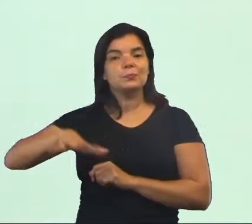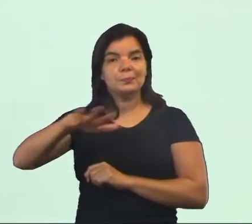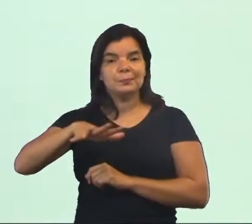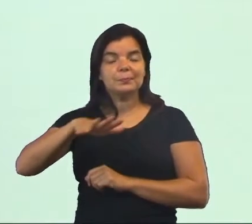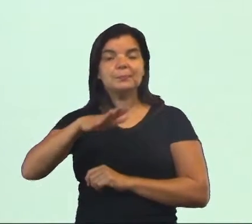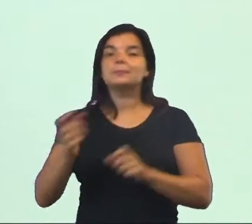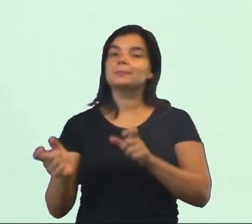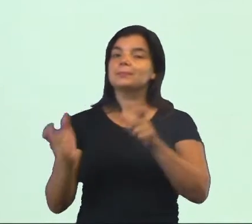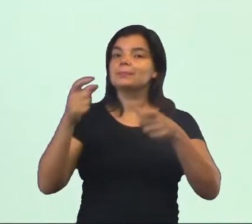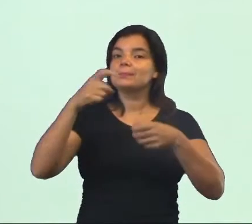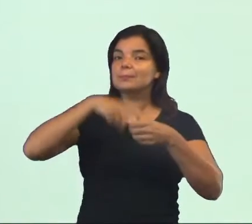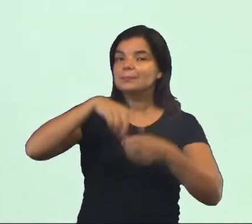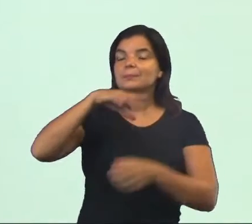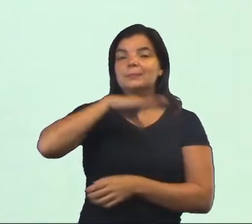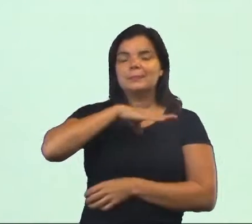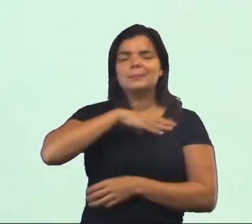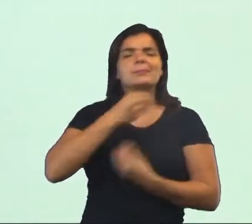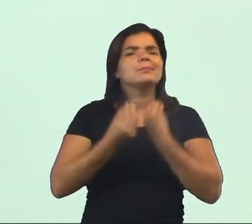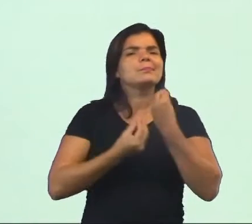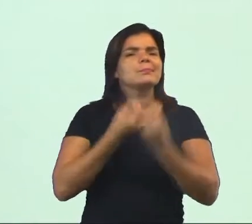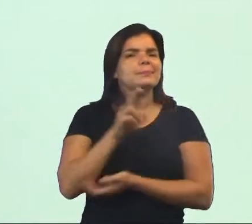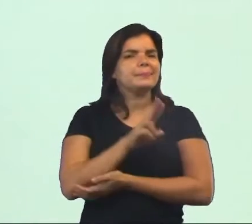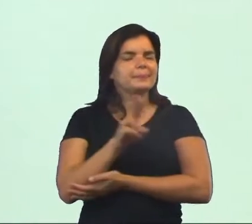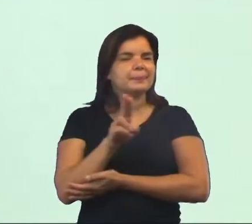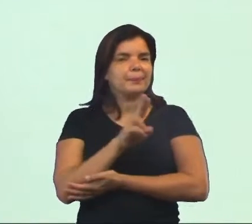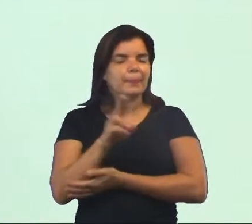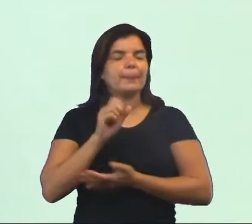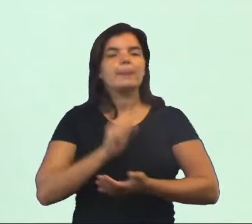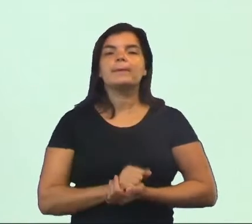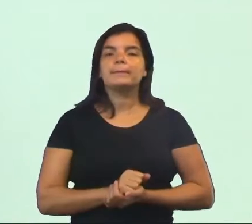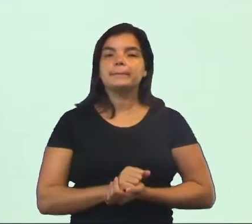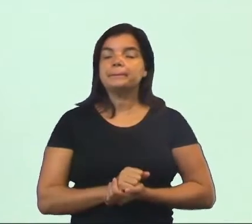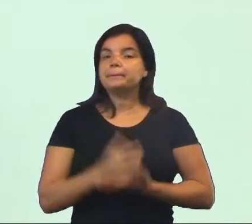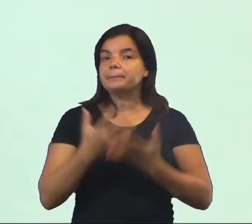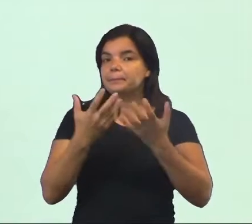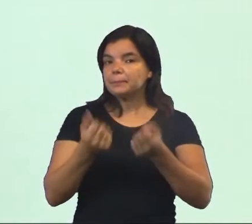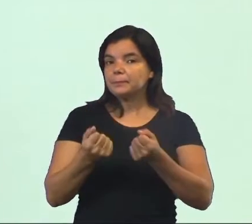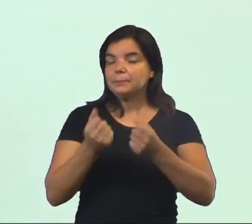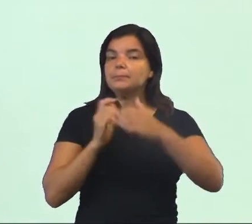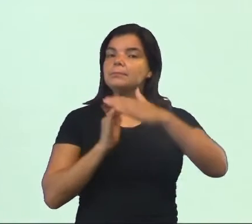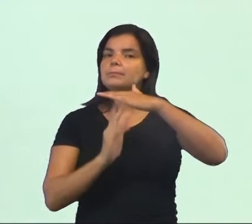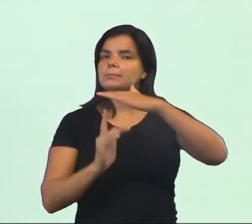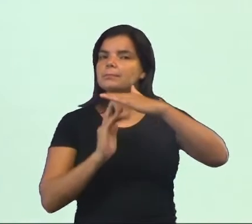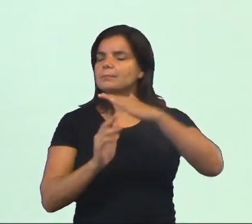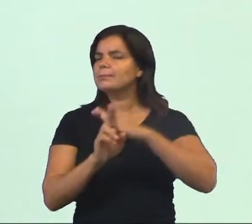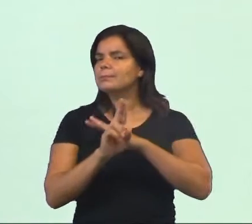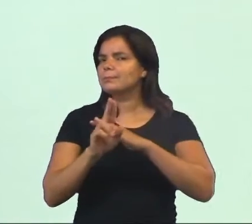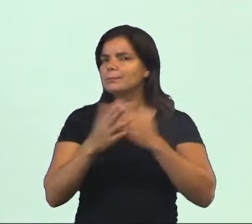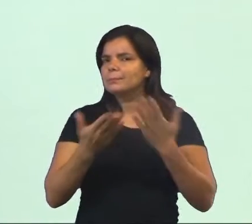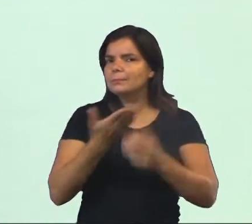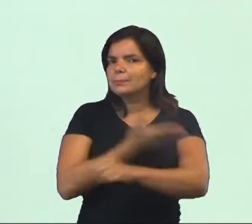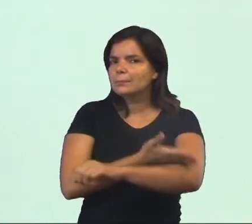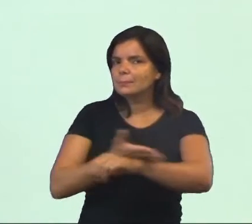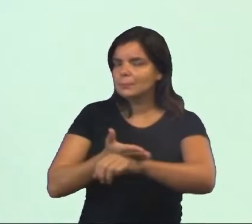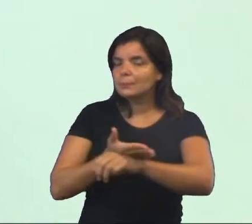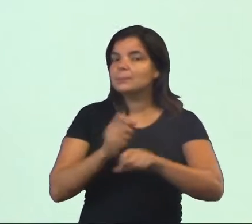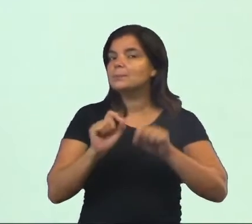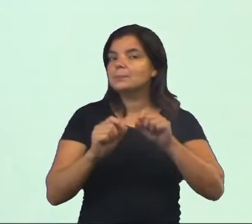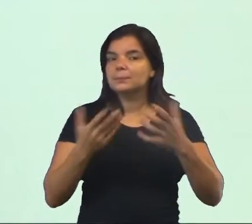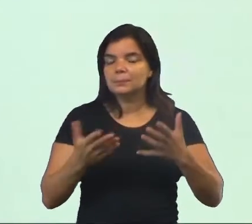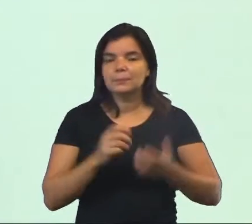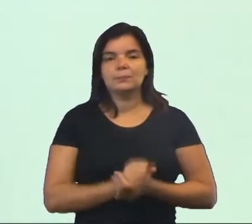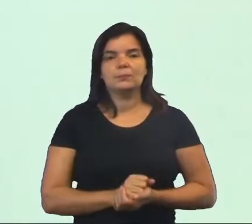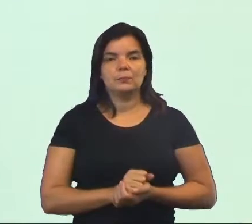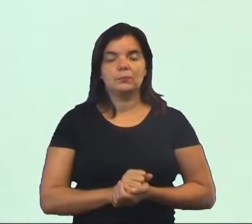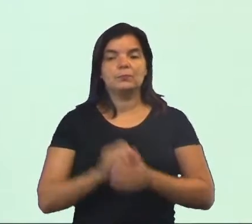E se eu te perguntasse, qual é o nome que recebe essa migração? De que é que nós costumamos chamar esse